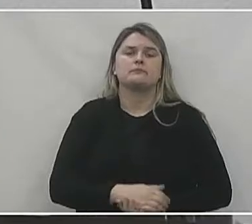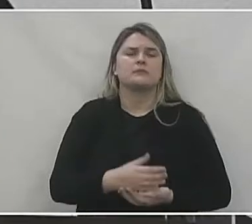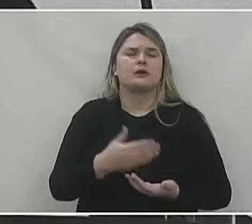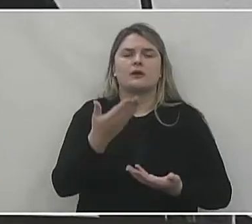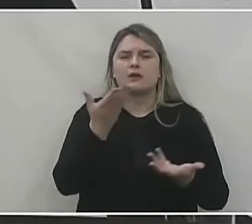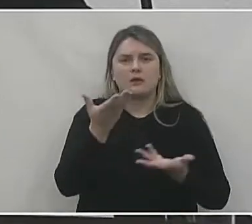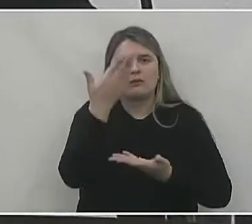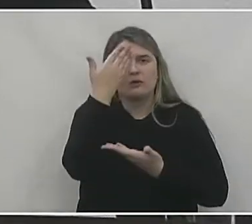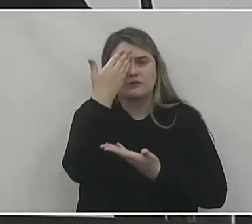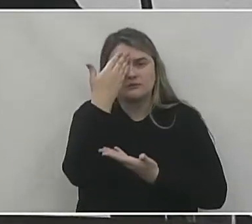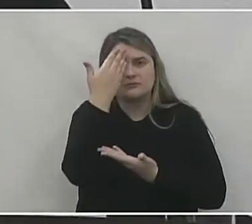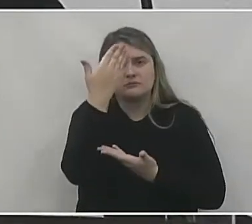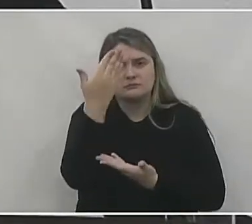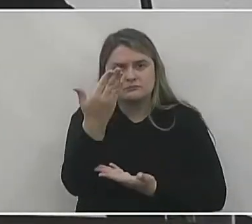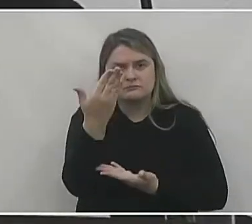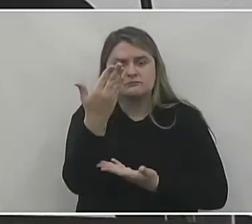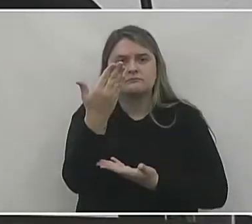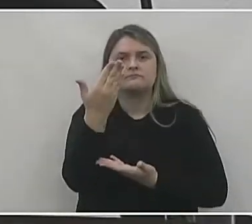agradecer por